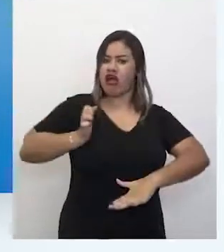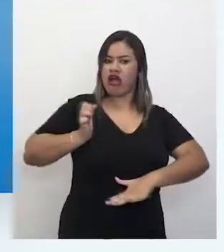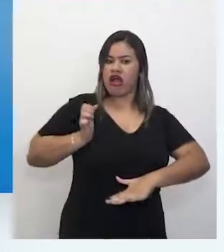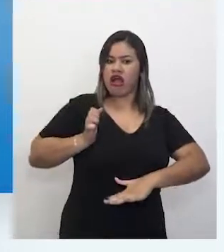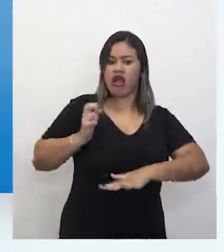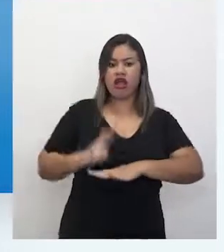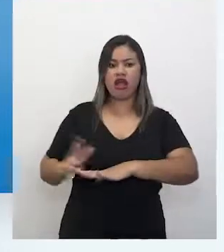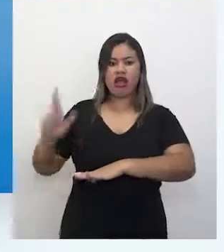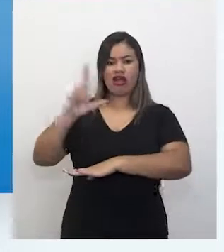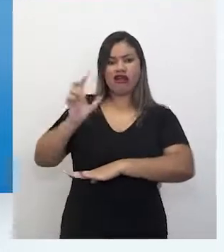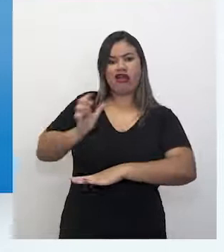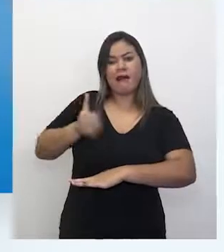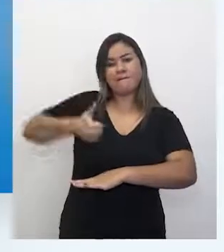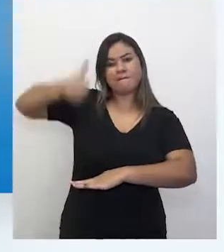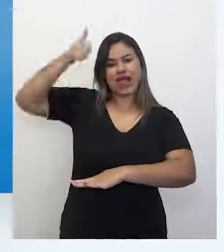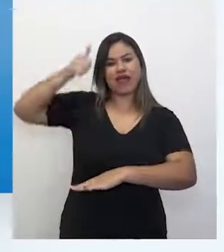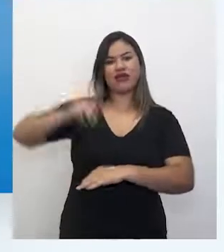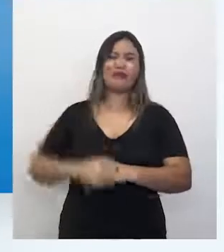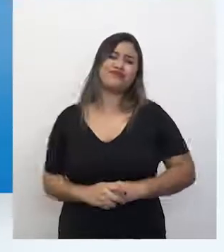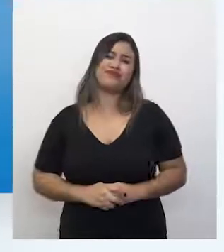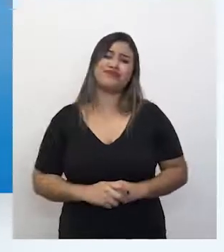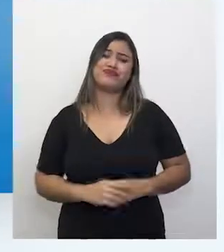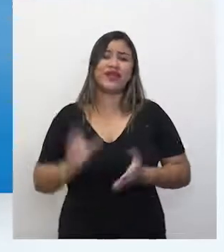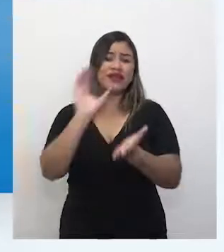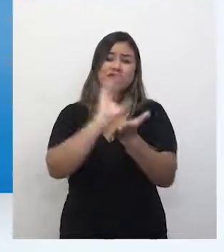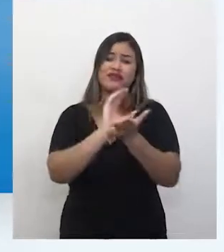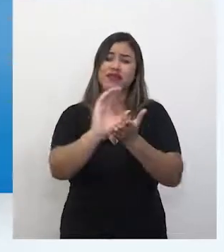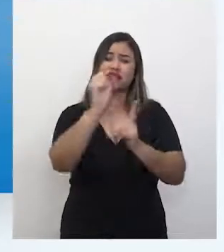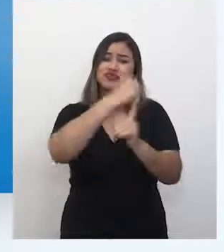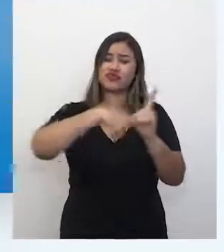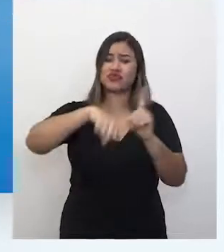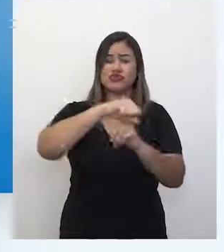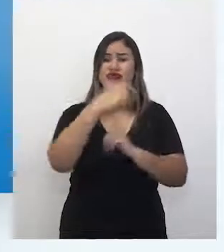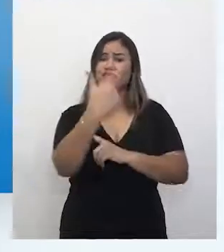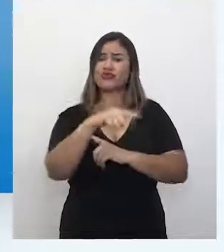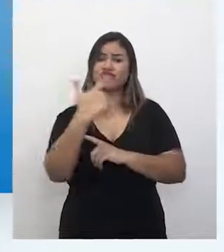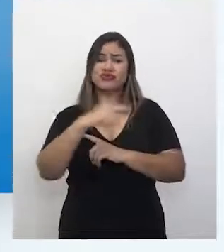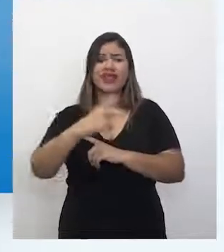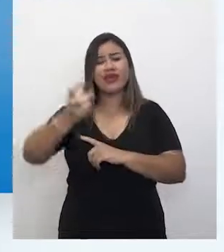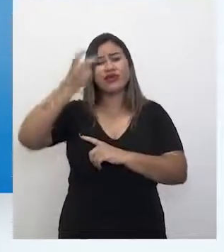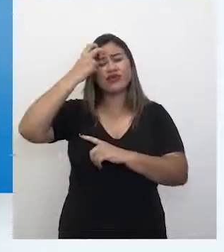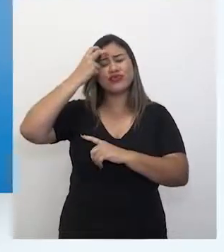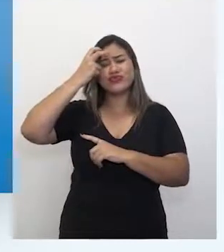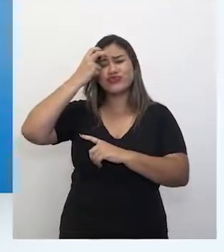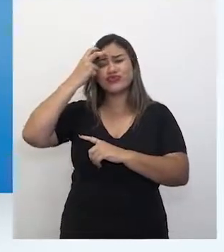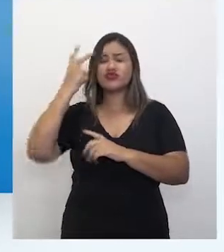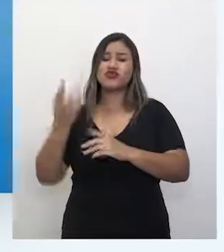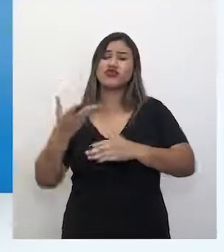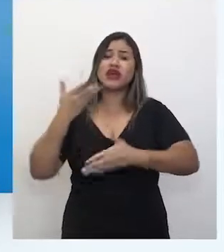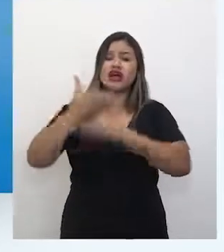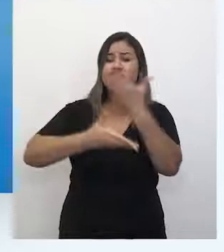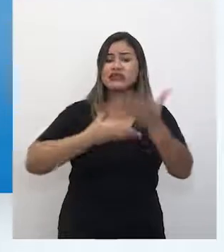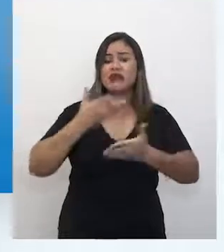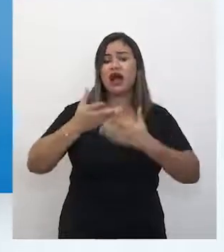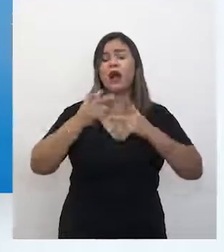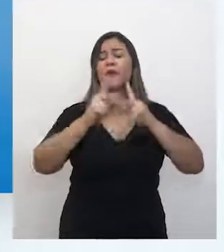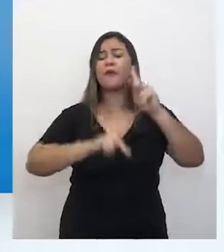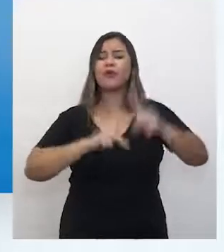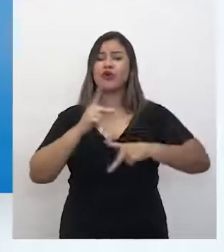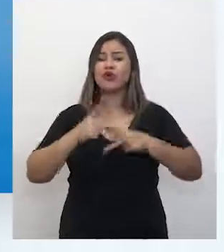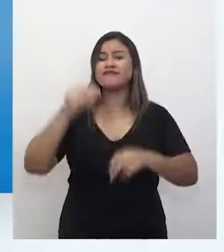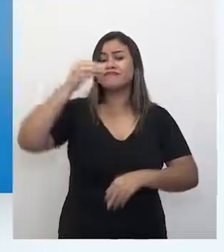de empresa, melhor. Falta de investimento nas áreas sociais, em cultura, em assistência à população mais carente,